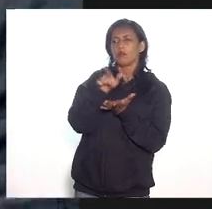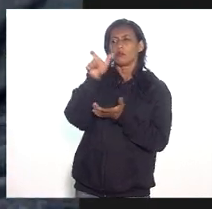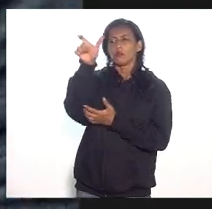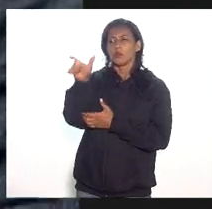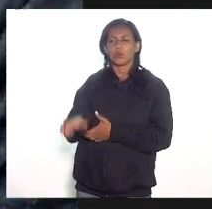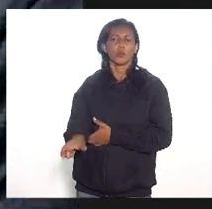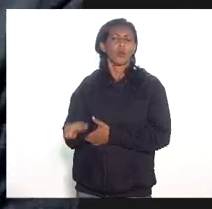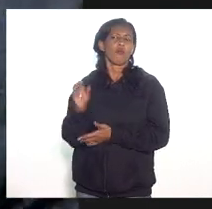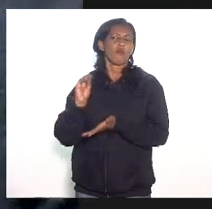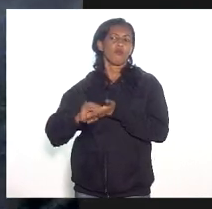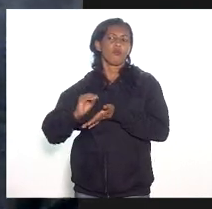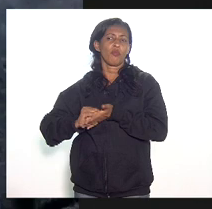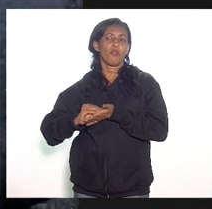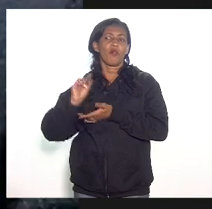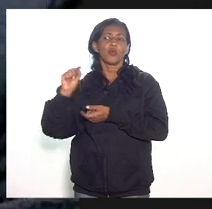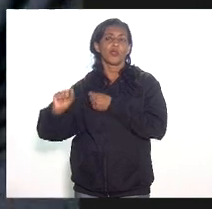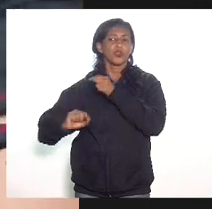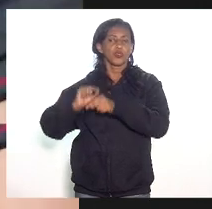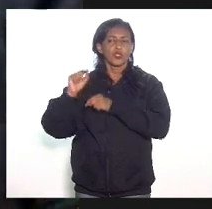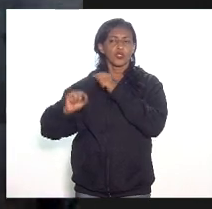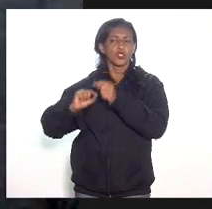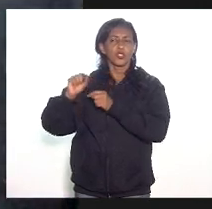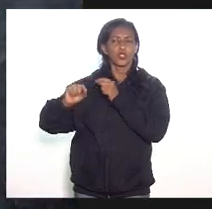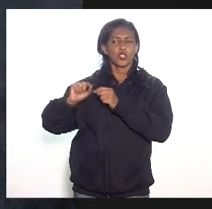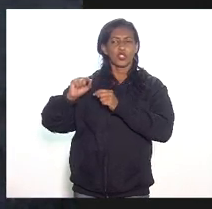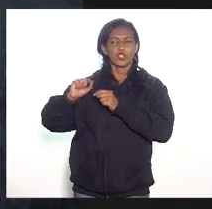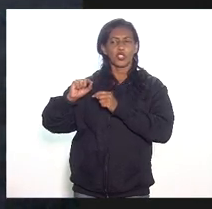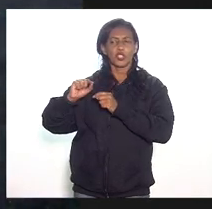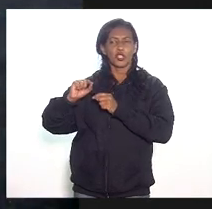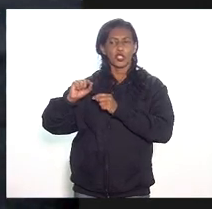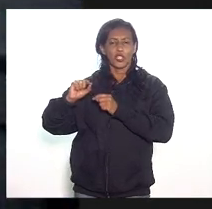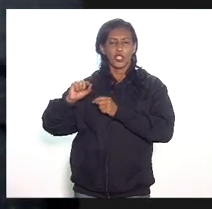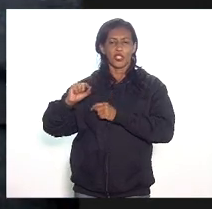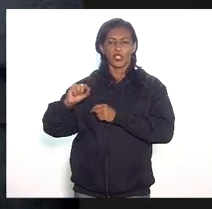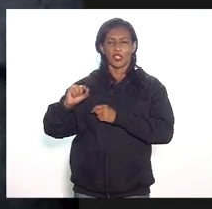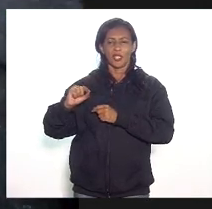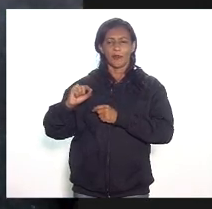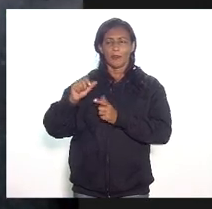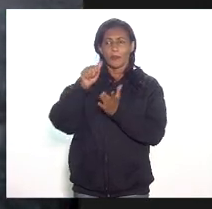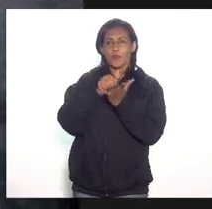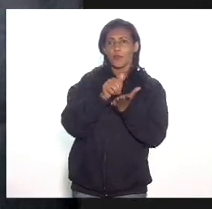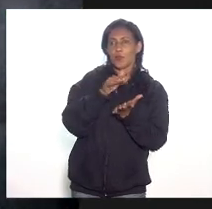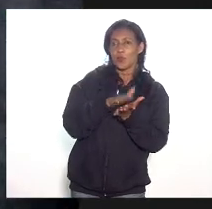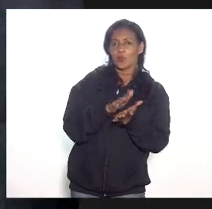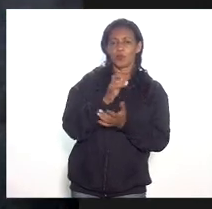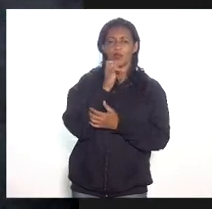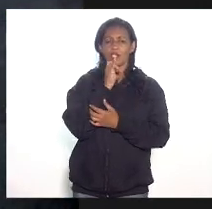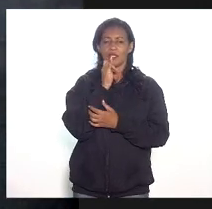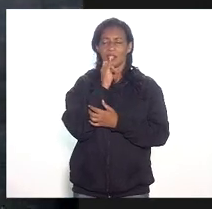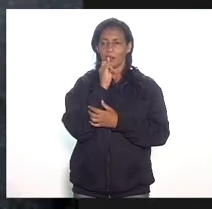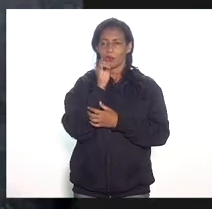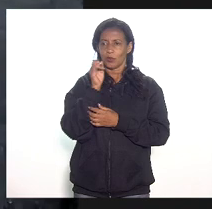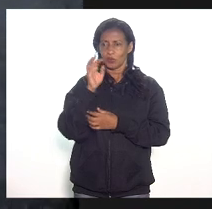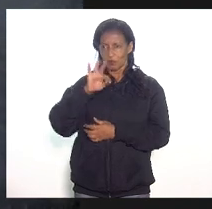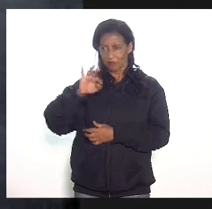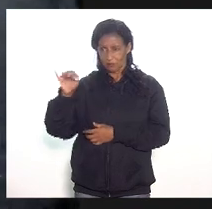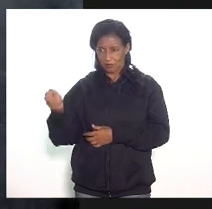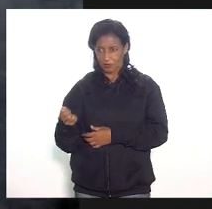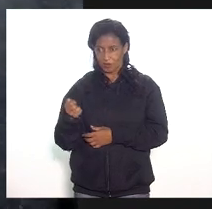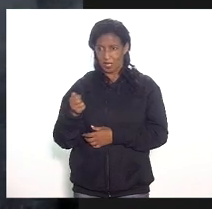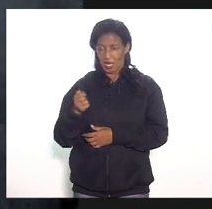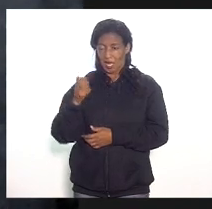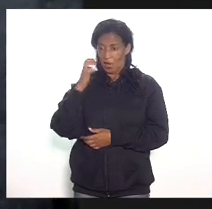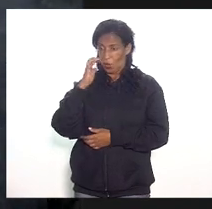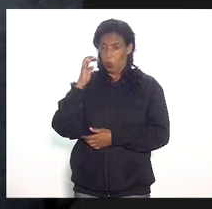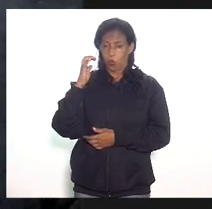da inércia. Multa por pedido de gratuidade indeferido. O tribunal pretende estabelecer condenação e